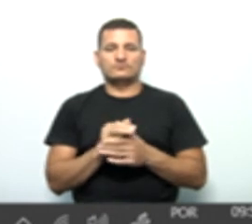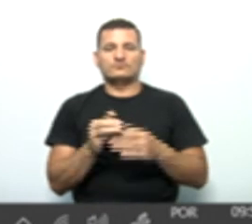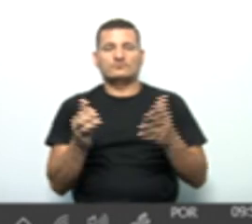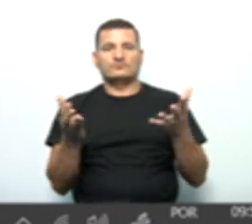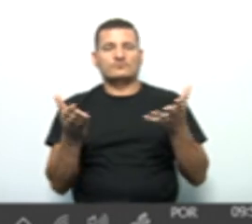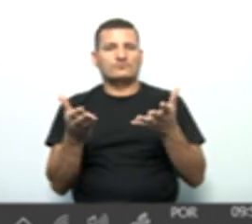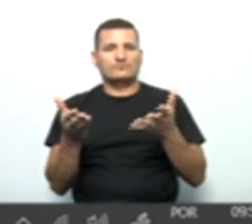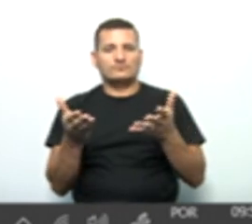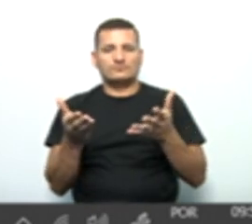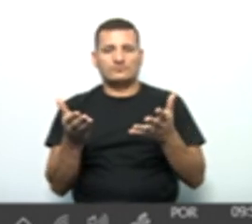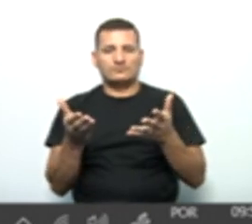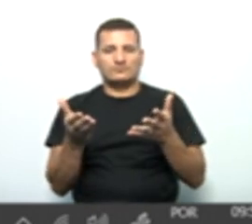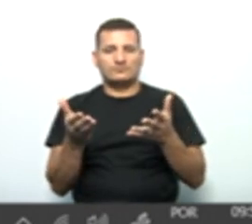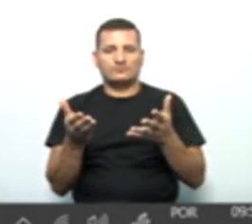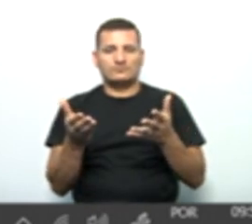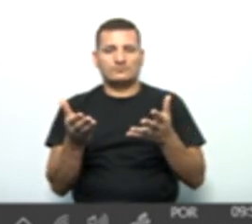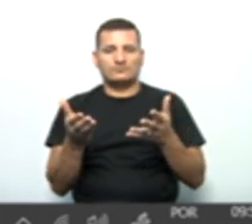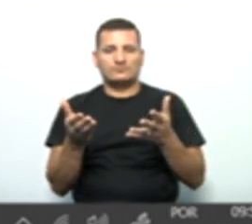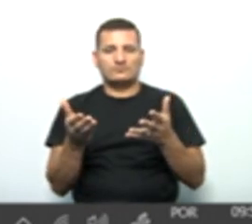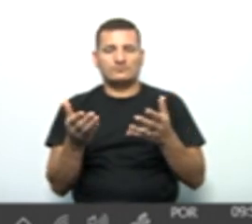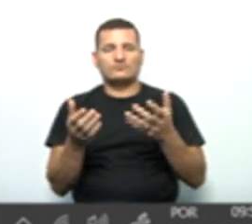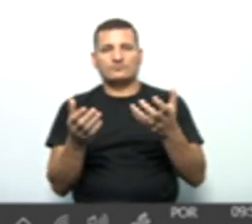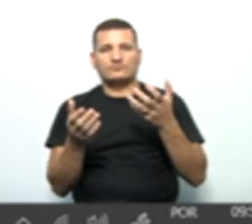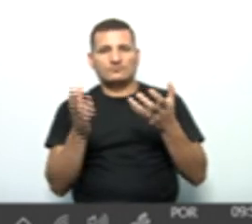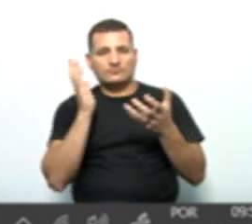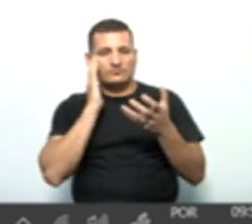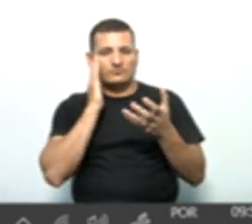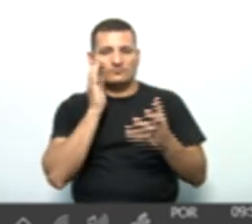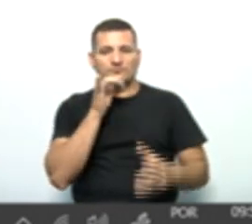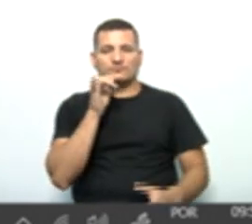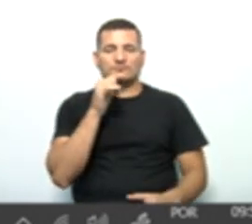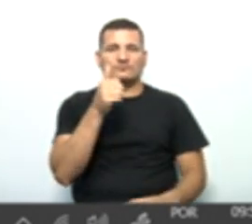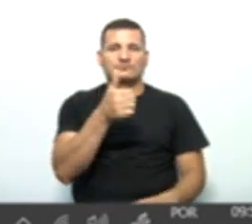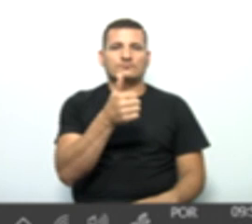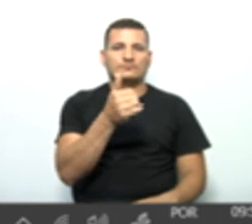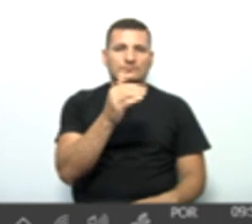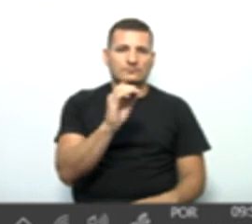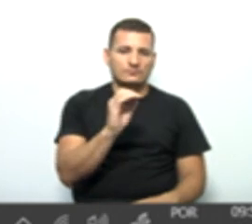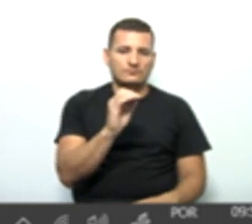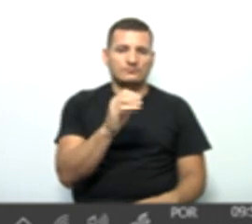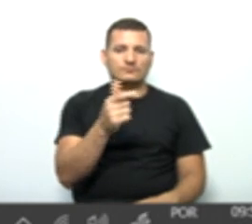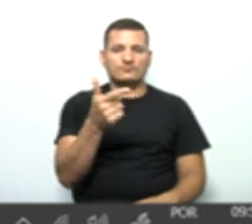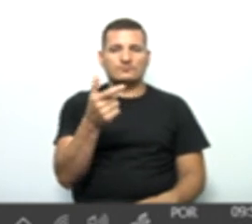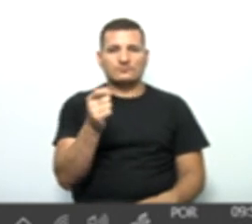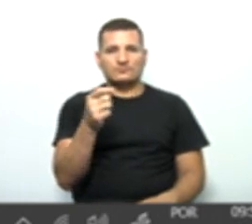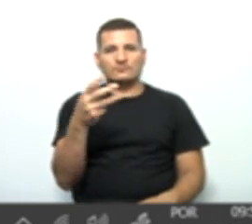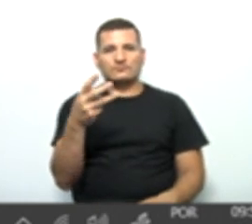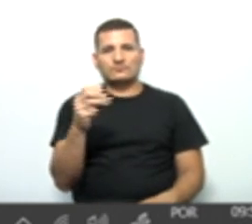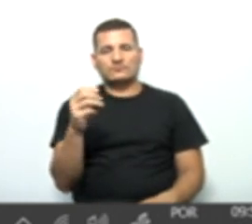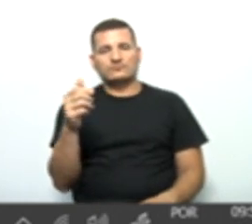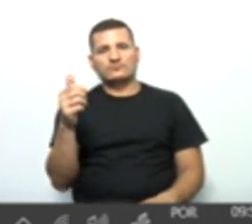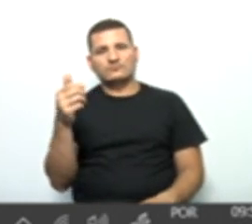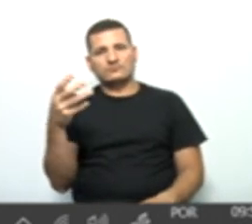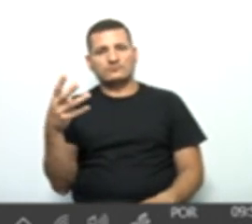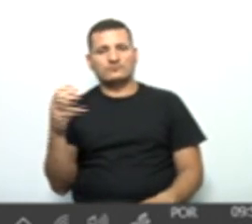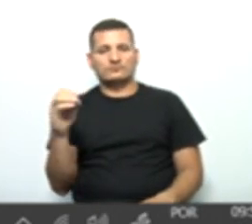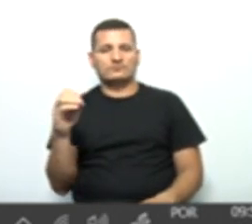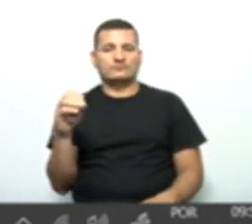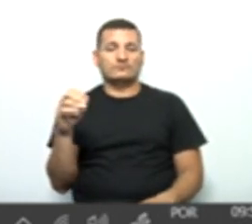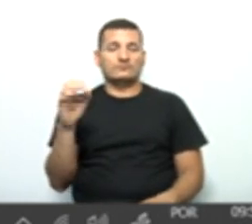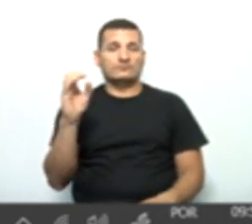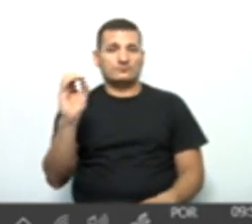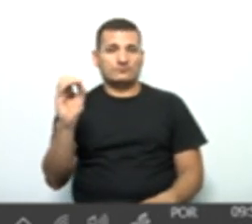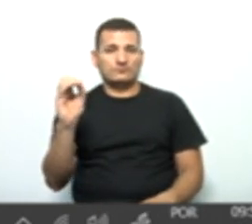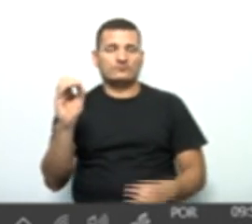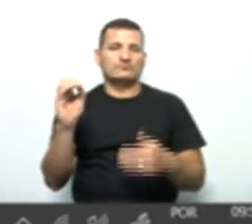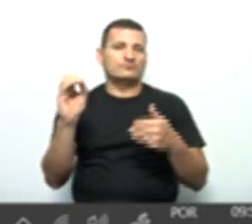fazer? Eu quero as posições. Por exemplo, eu quero a posição 0. Né? Ele me mostrou que o 10 é a posição 0. Eu